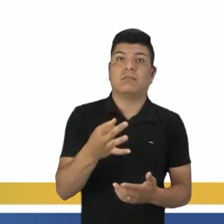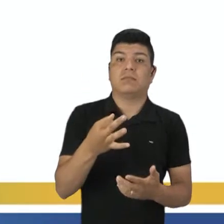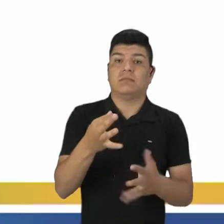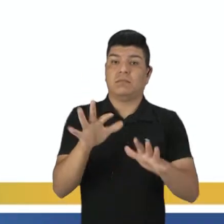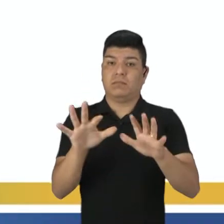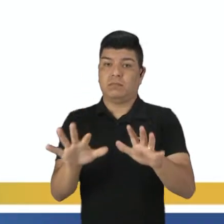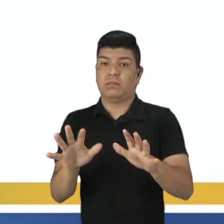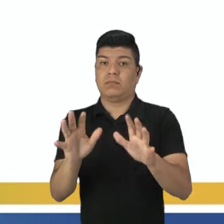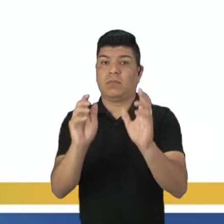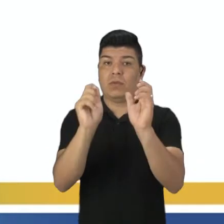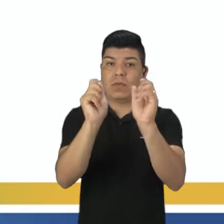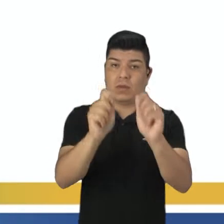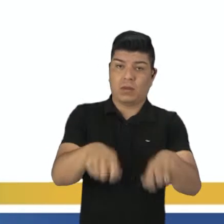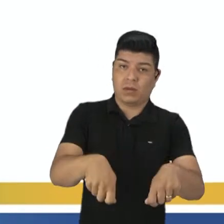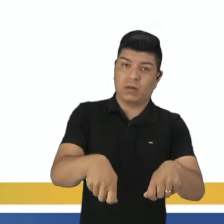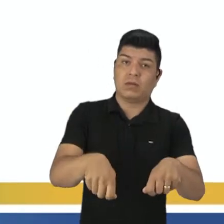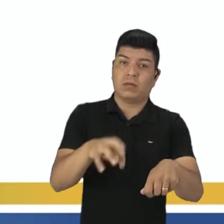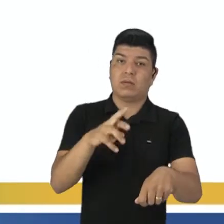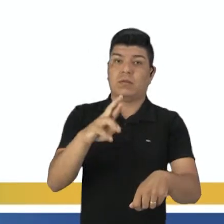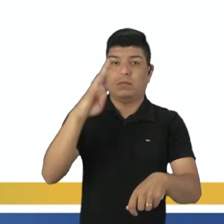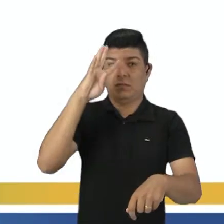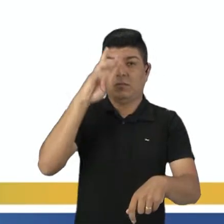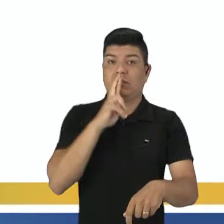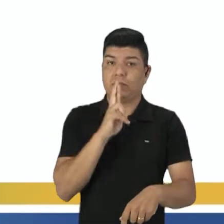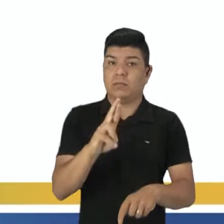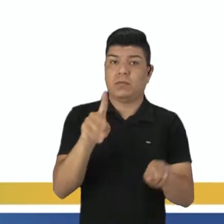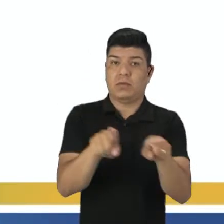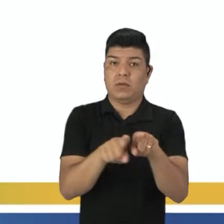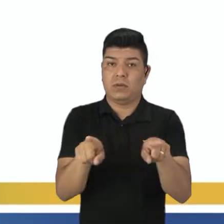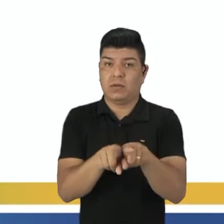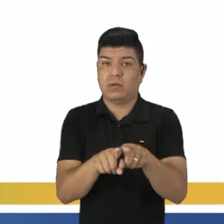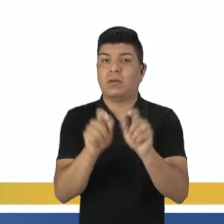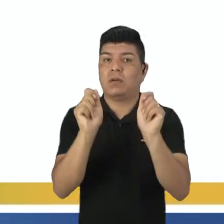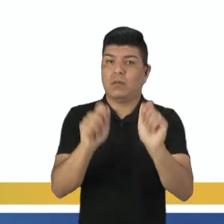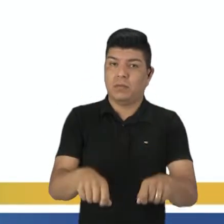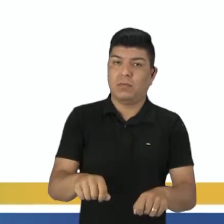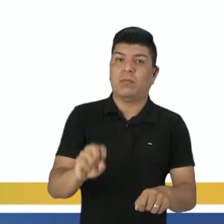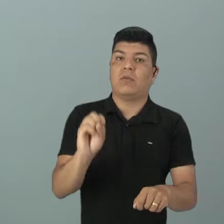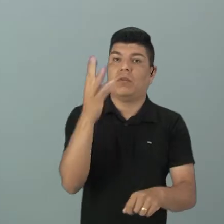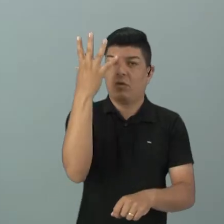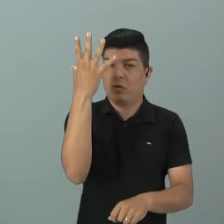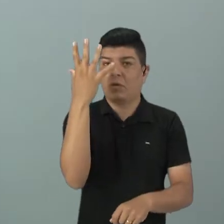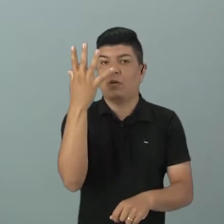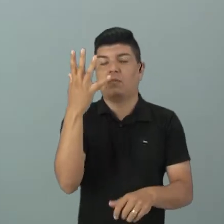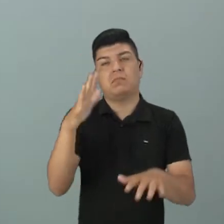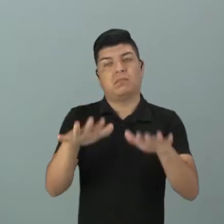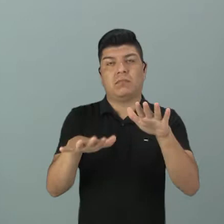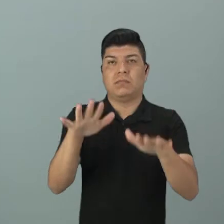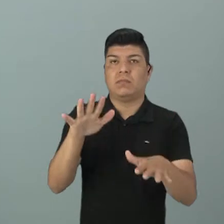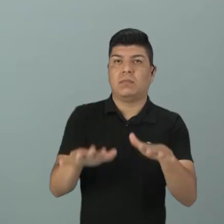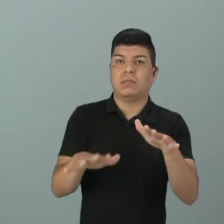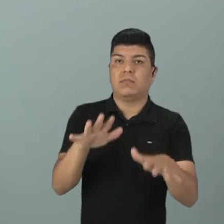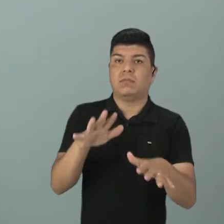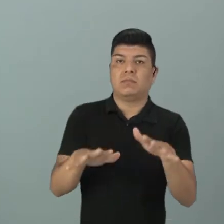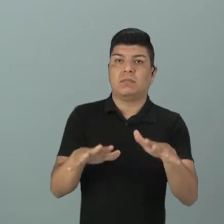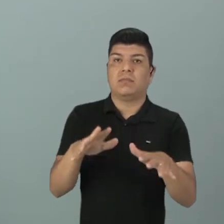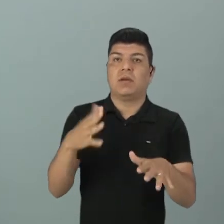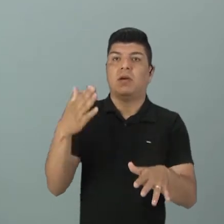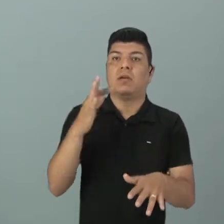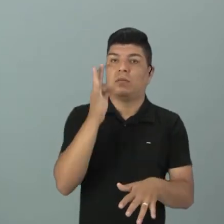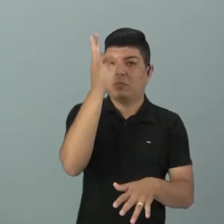suas possibilidades aí de resultados, né? O que pode ocorrer aí, fazer estimativas aí para